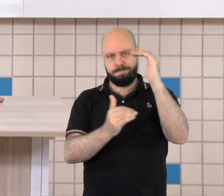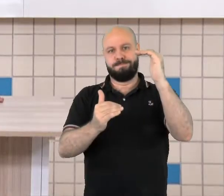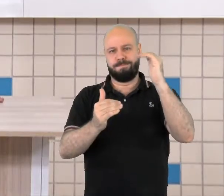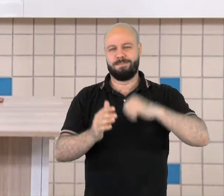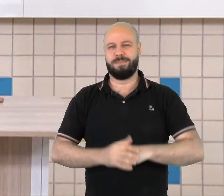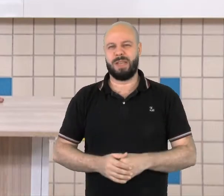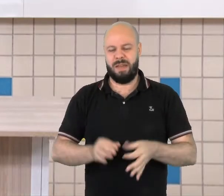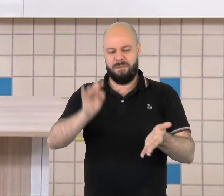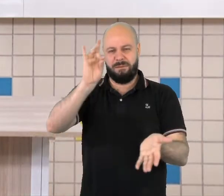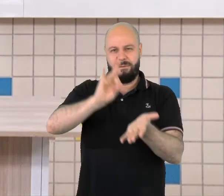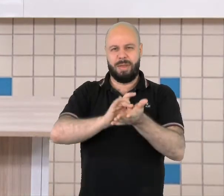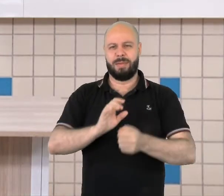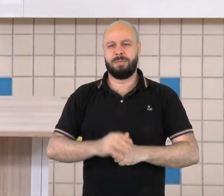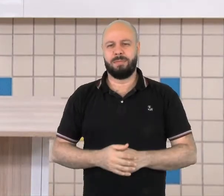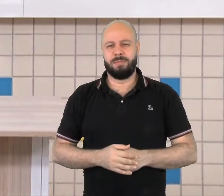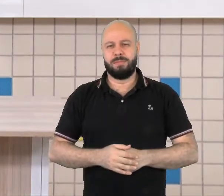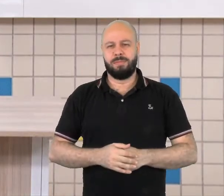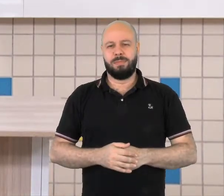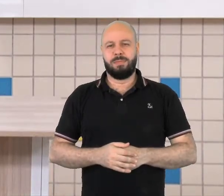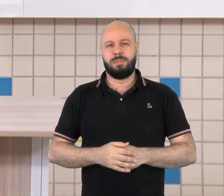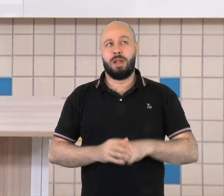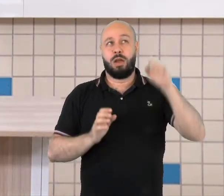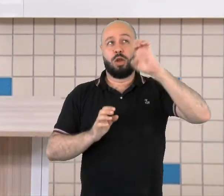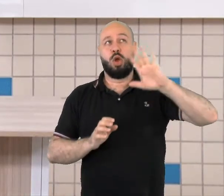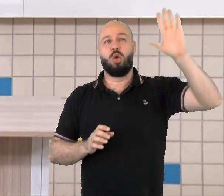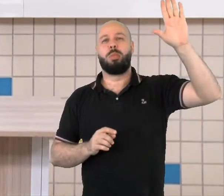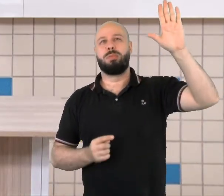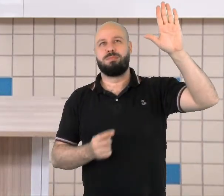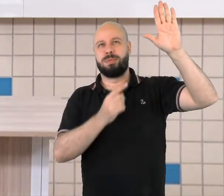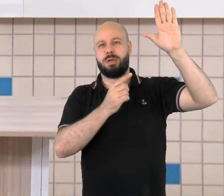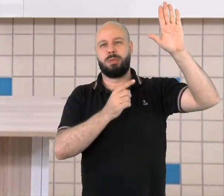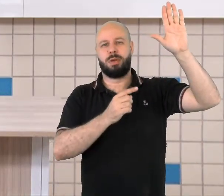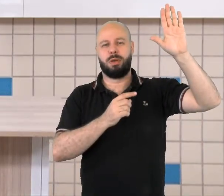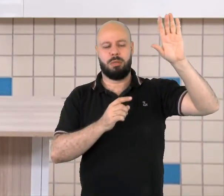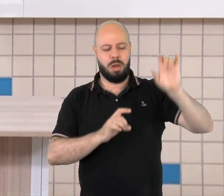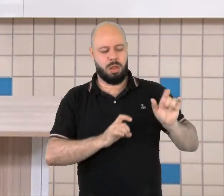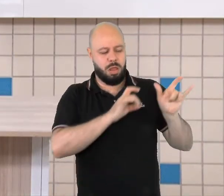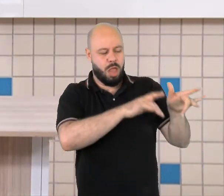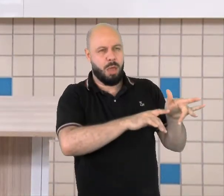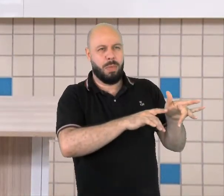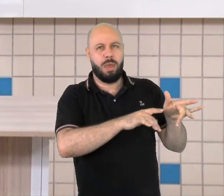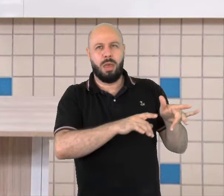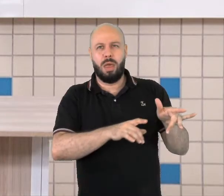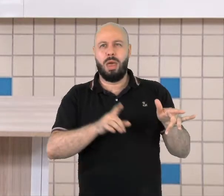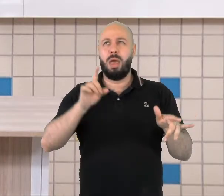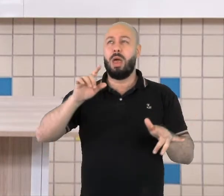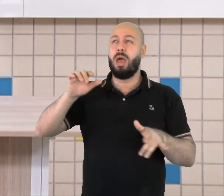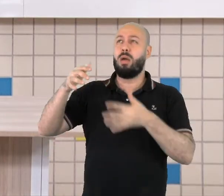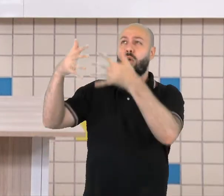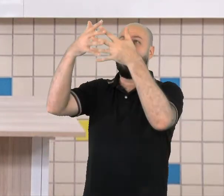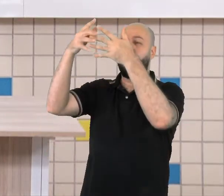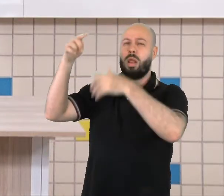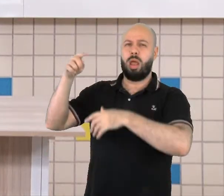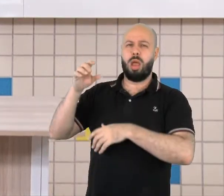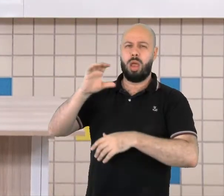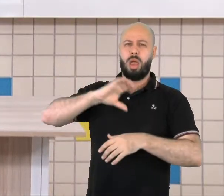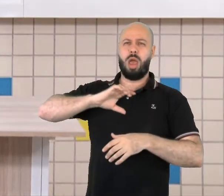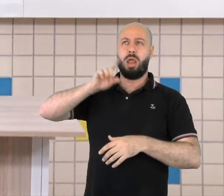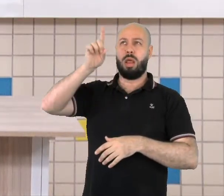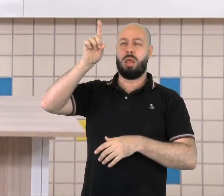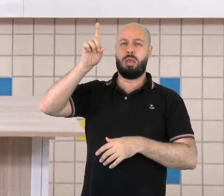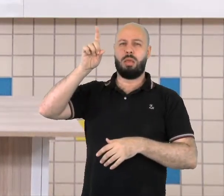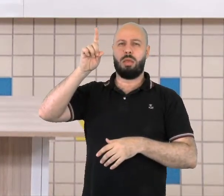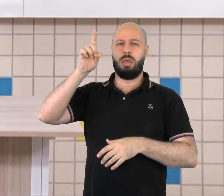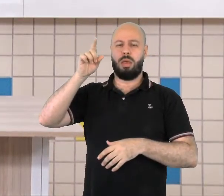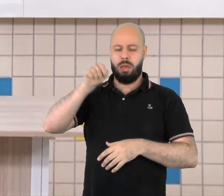tá bom? Dos europeus, australianos e estadunidenses e canadenses para os brasileiros